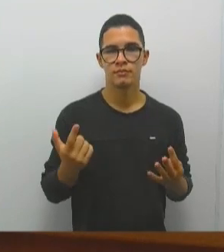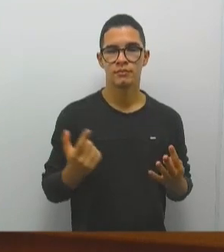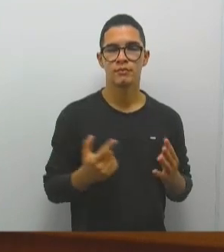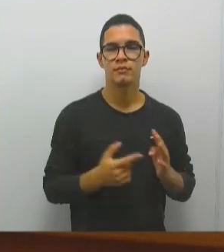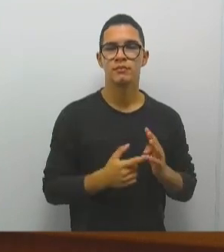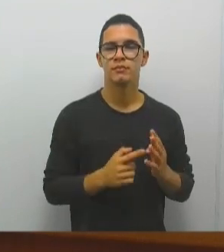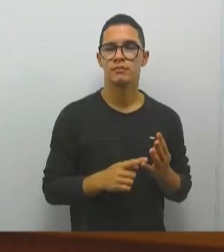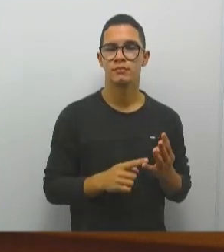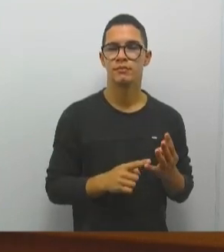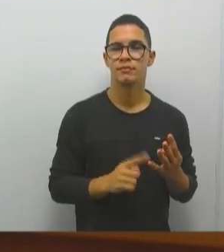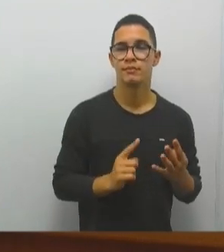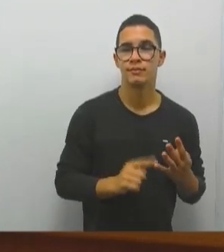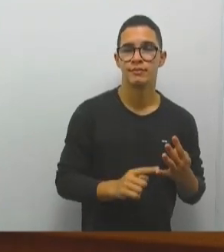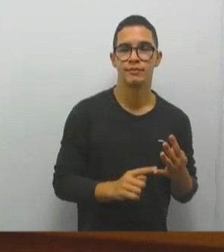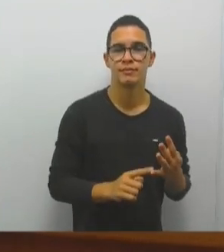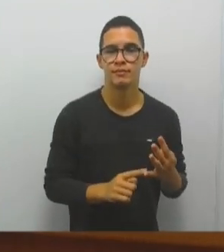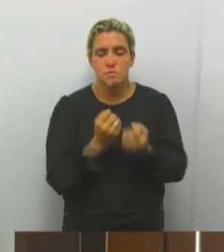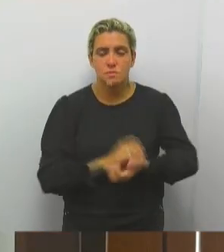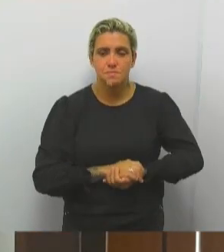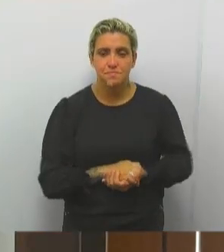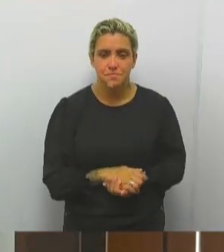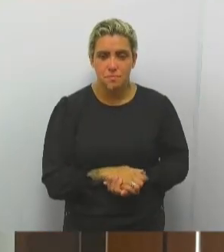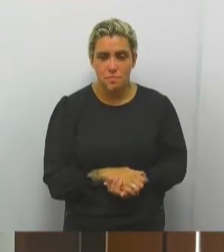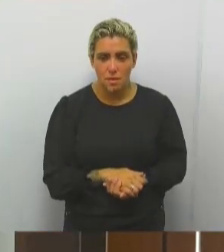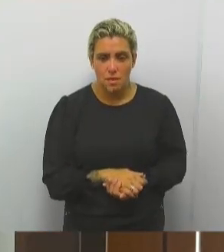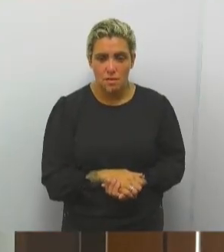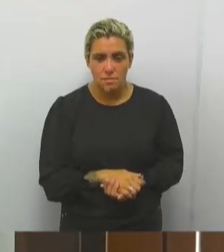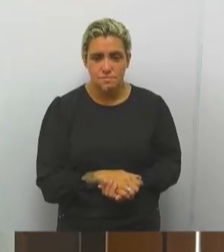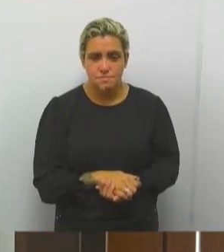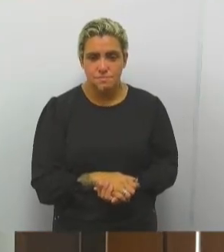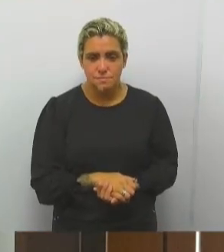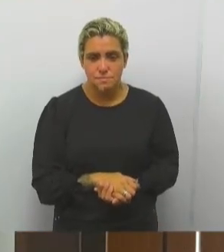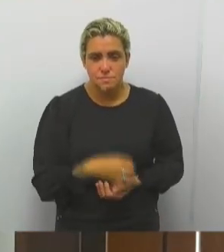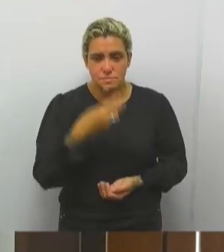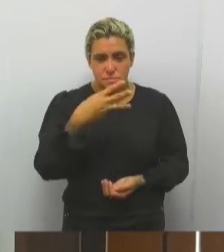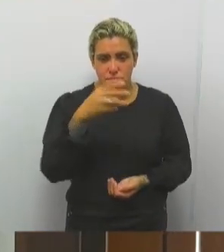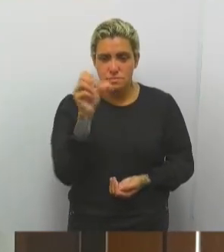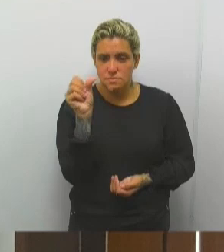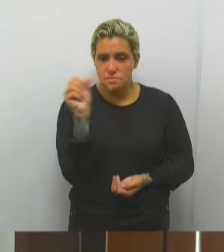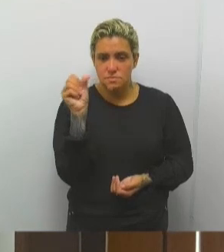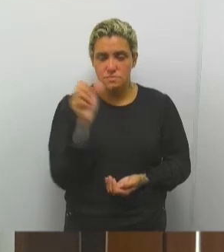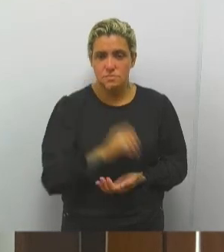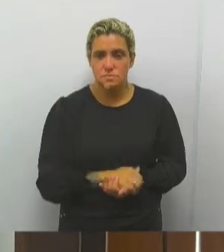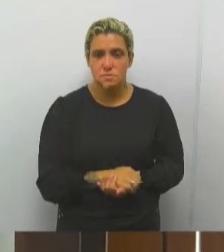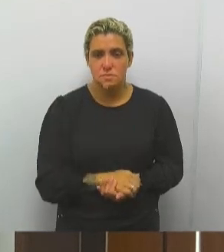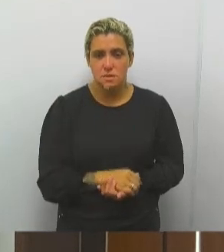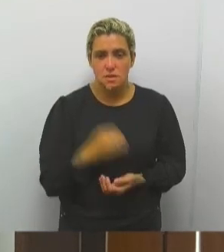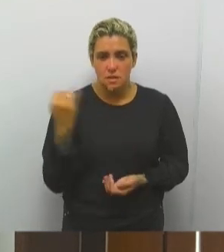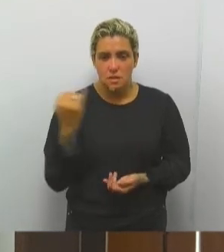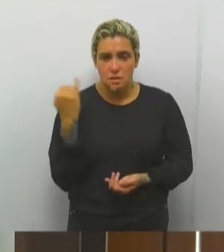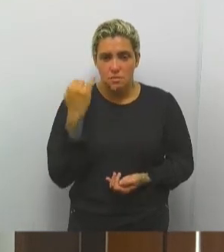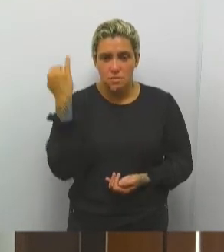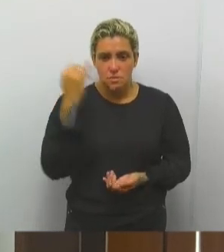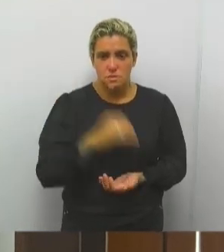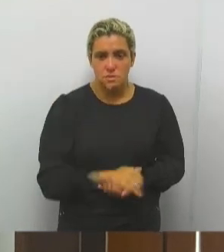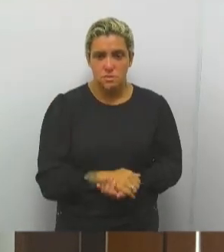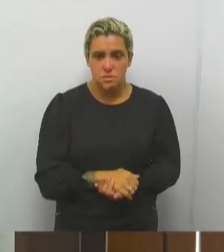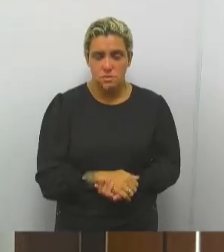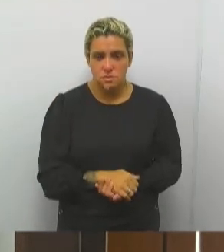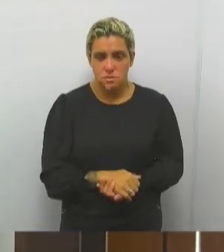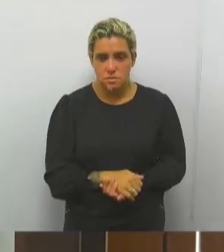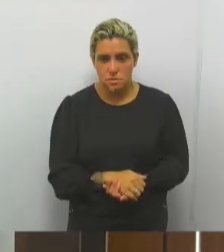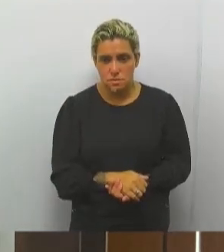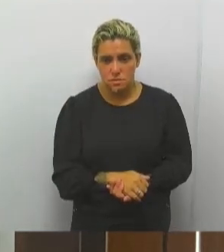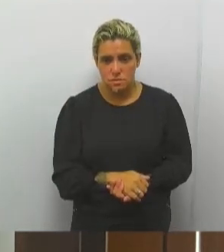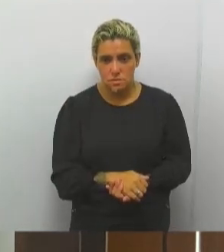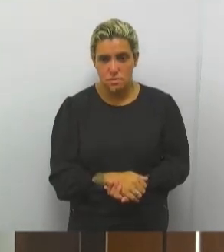apresentar sugestões ao poder executivo a indicação 3066 de minha autoria de grande importância para as crianças em situação de vulnerabilidade